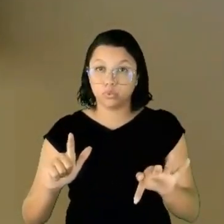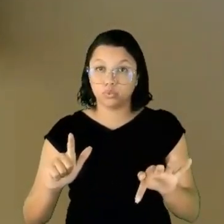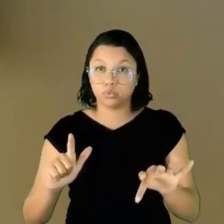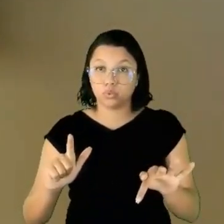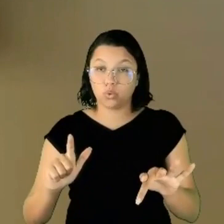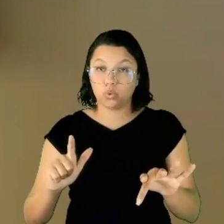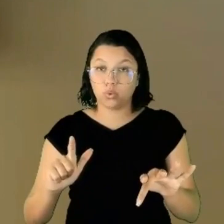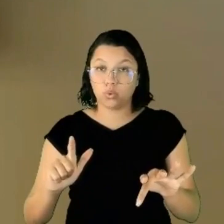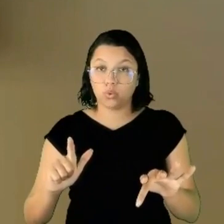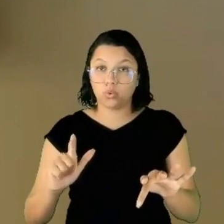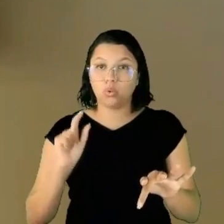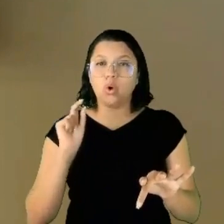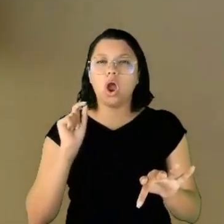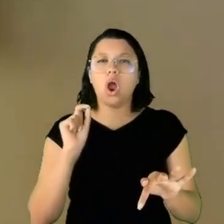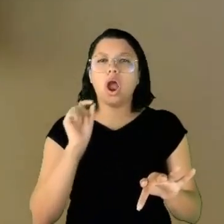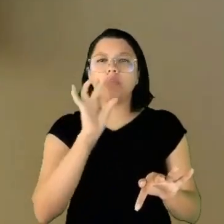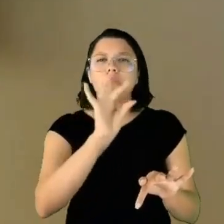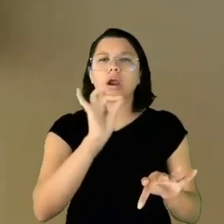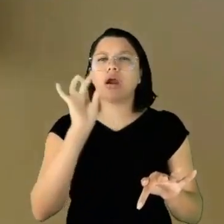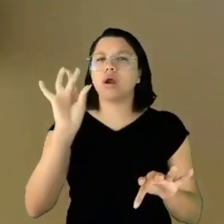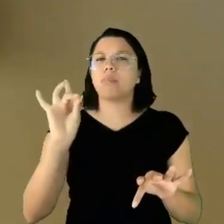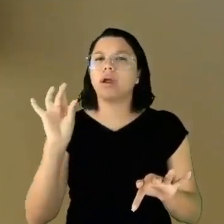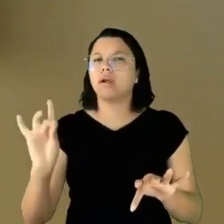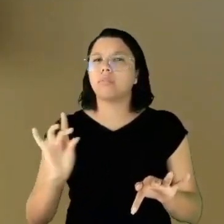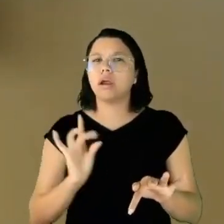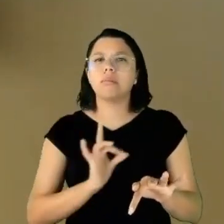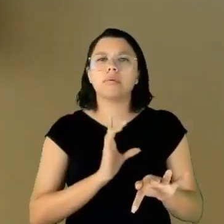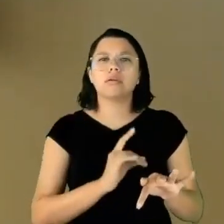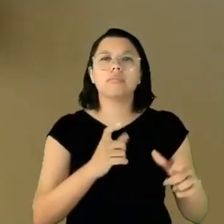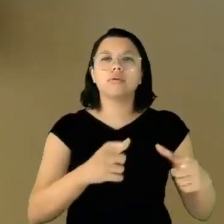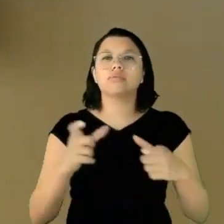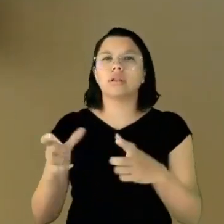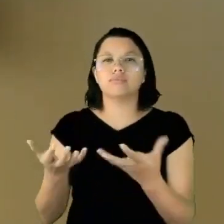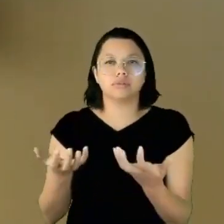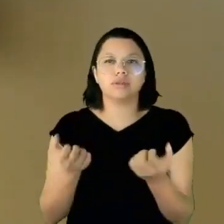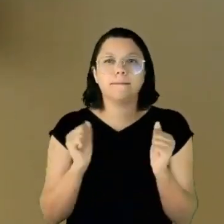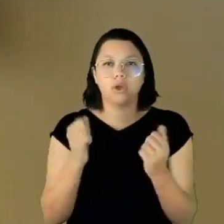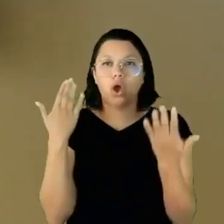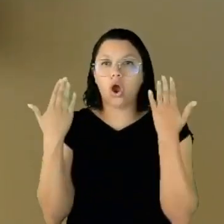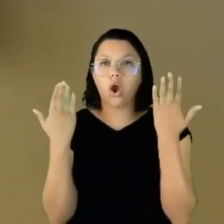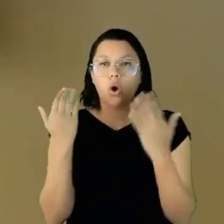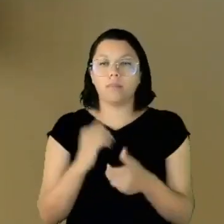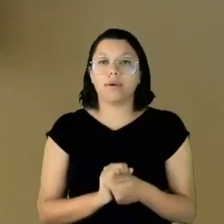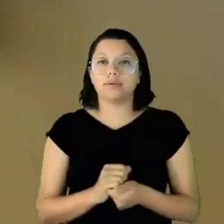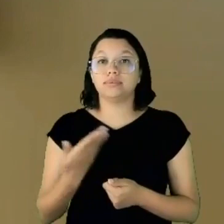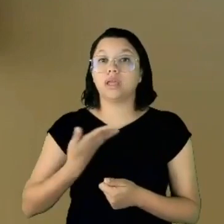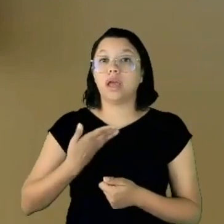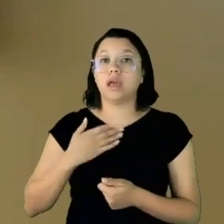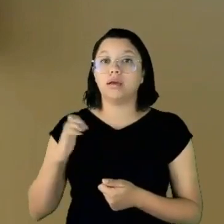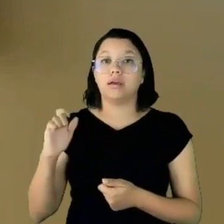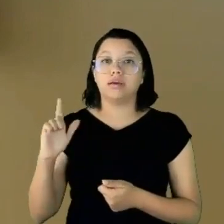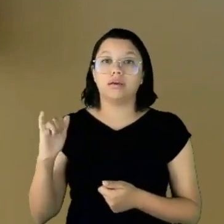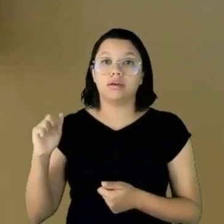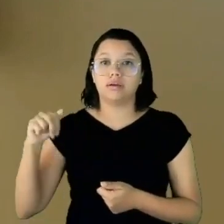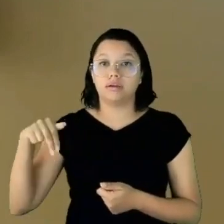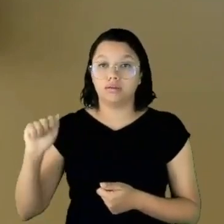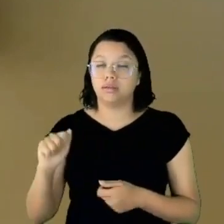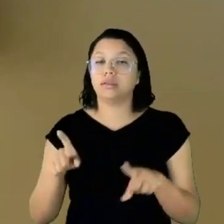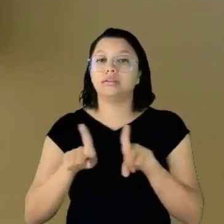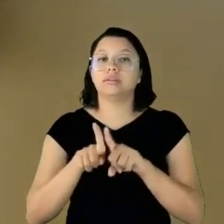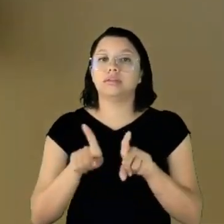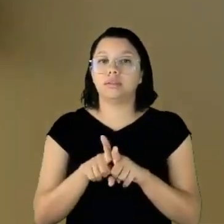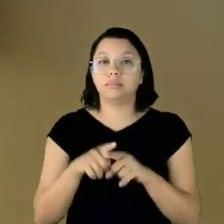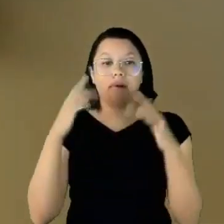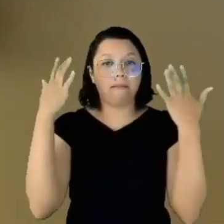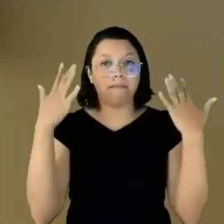pressionada você vai clicando ali quais unidades você quer selecionar você pode comparar com quais você quiser aí a nossa colega Eliana Rita Maia de Pierro